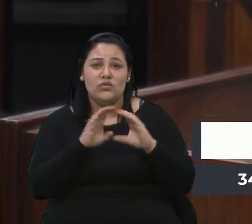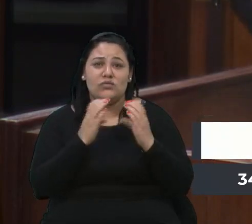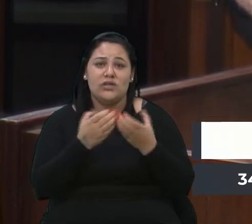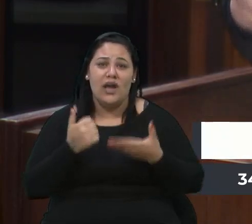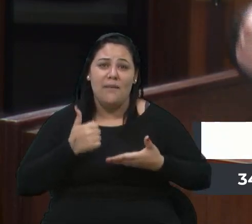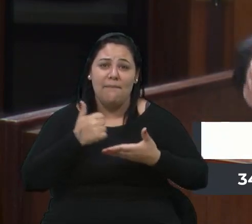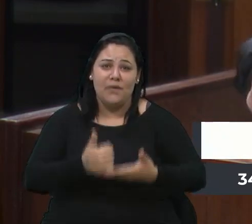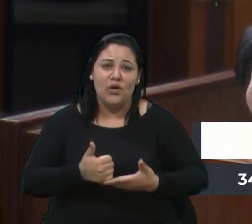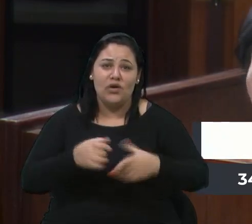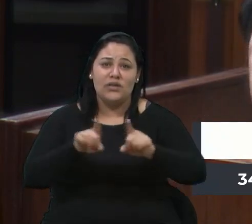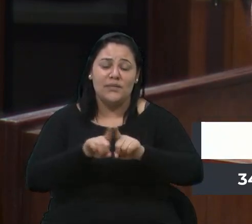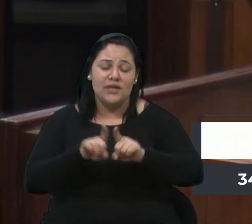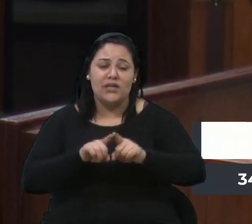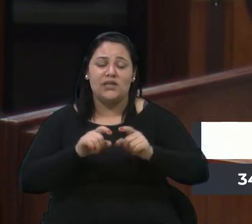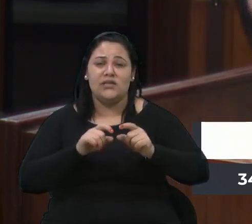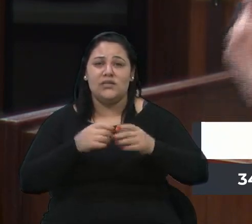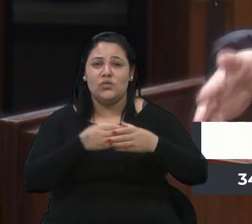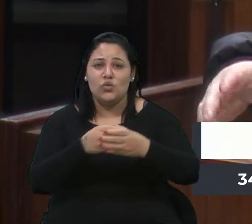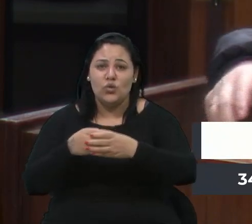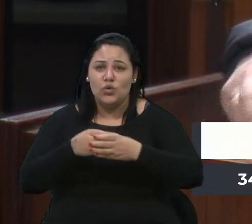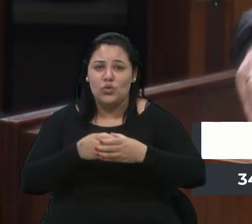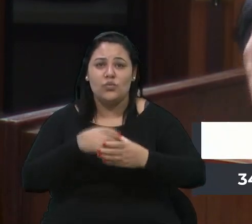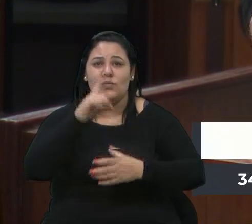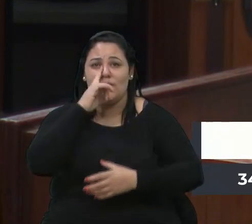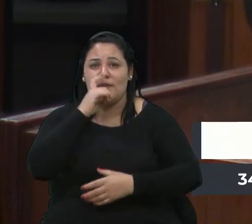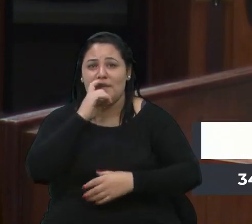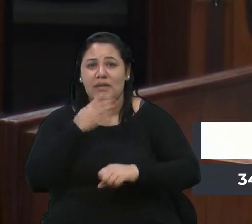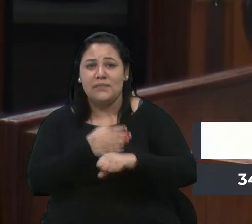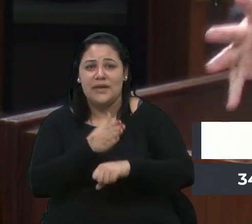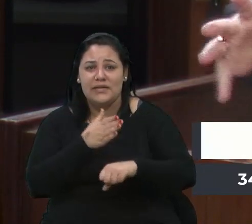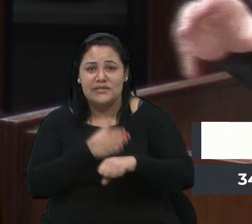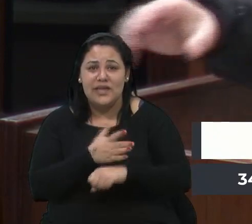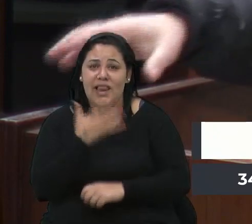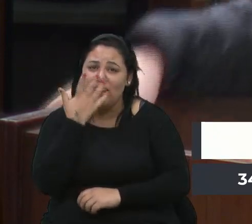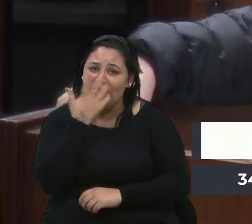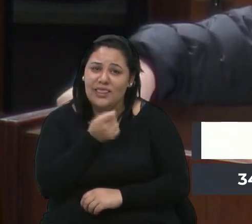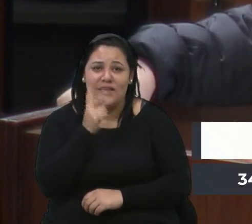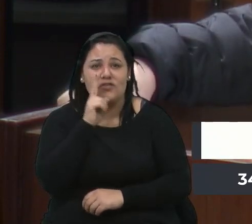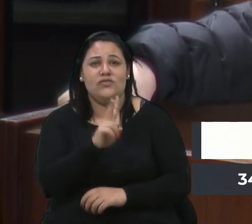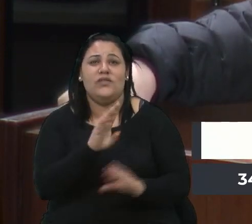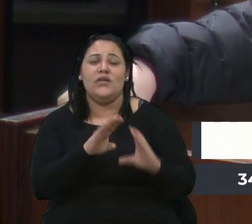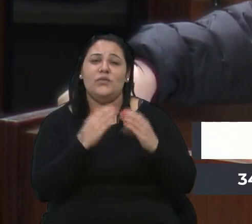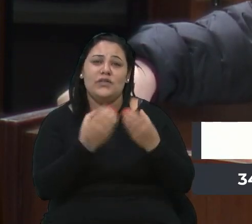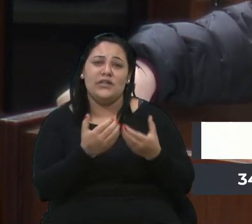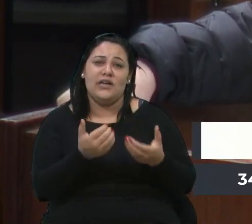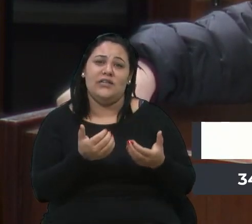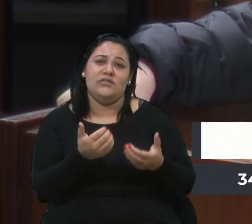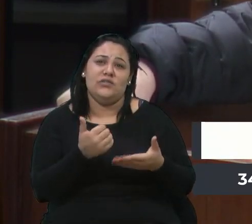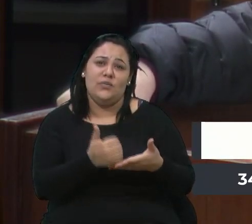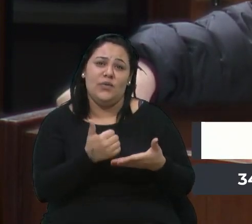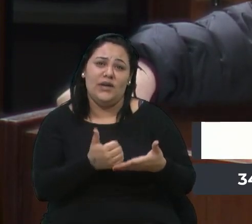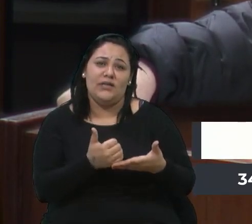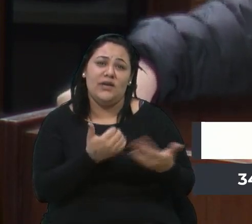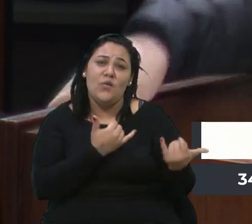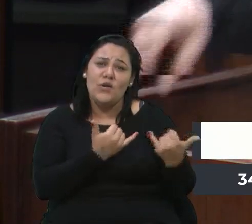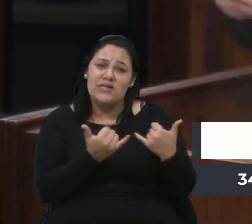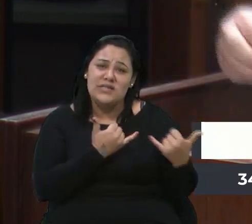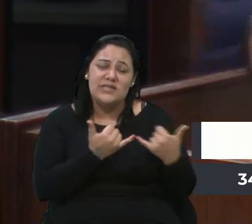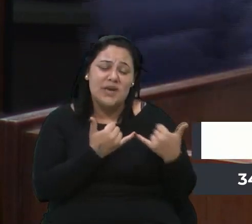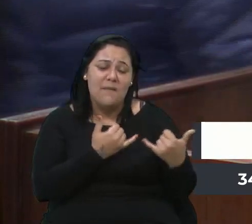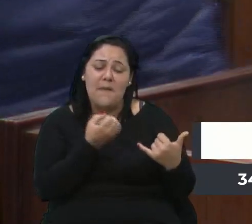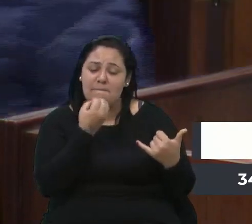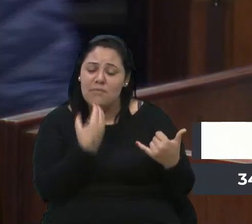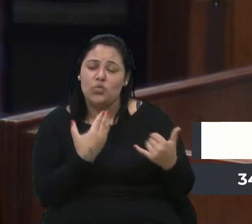é em conjunto, os pais participam, é coisa linda de se ver. Olha que é um exemplo de escola, e a gente tem